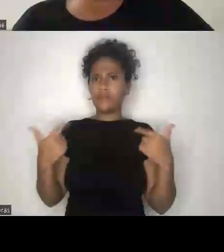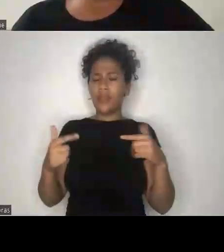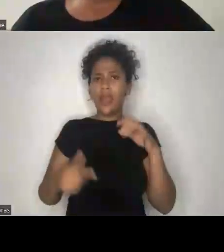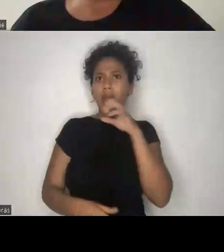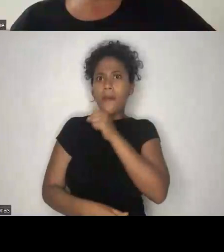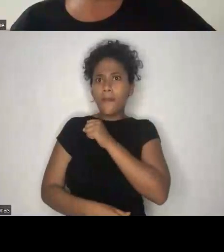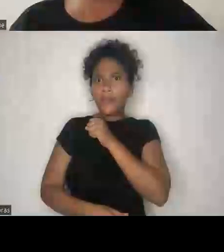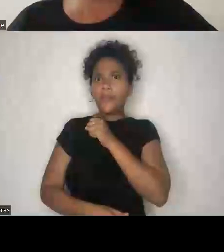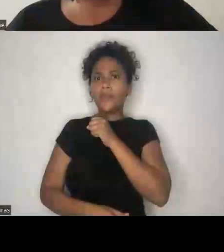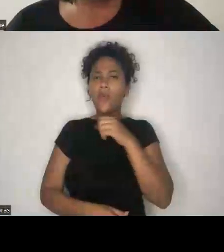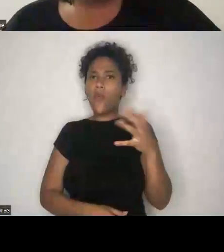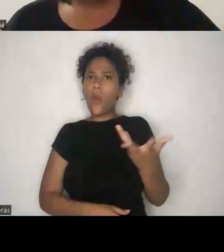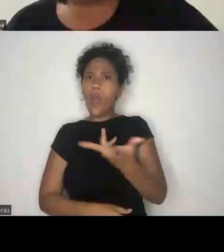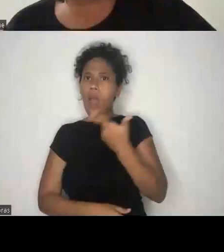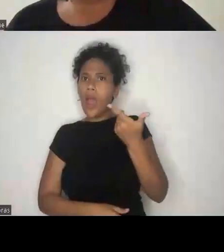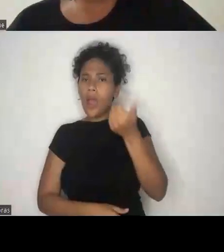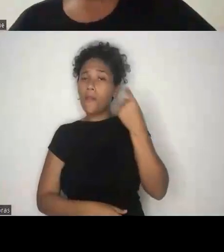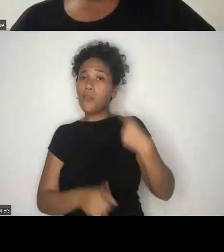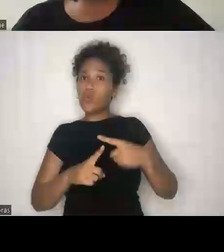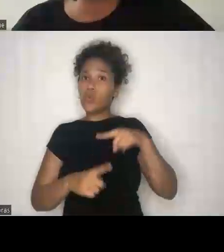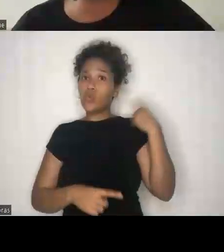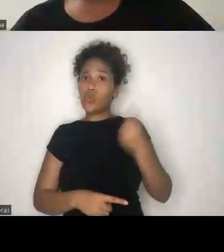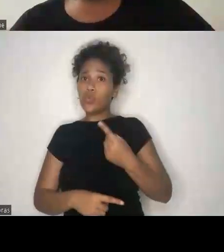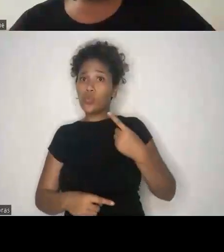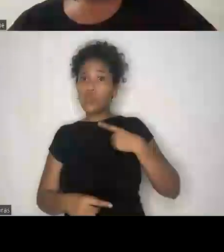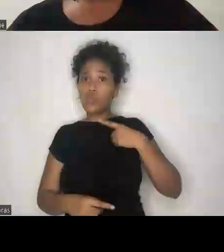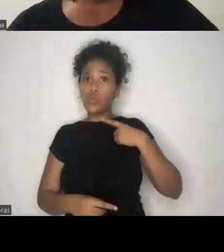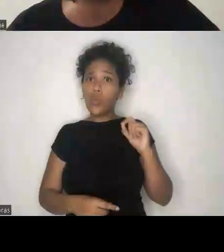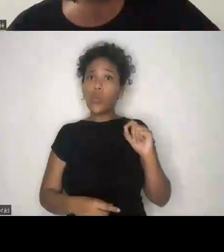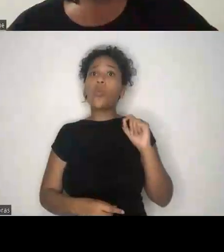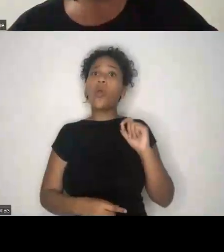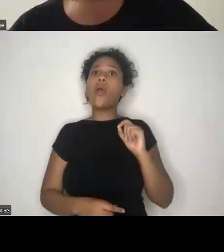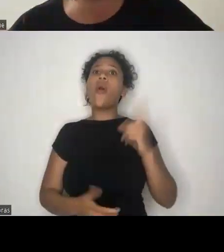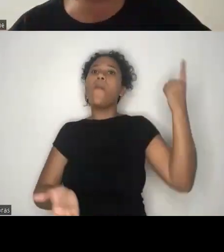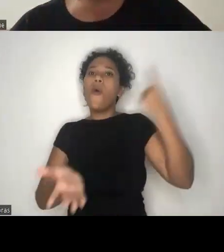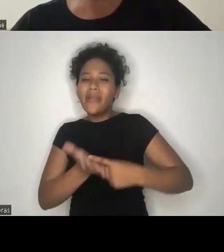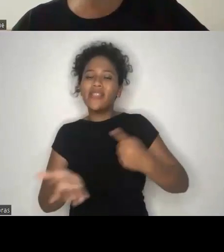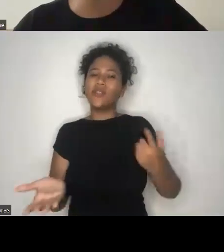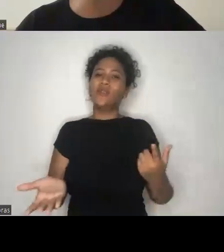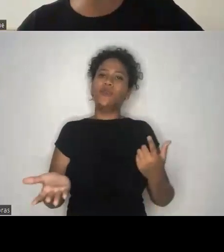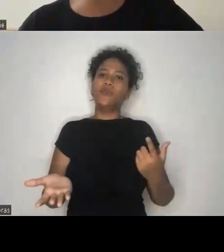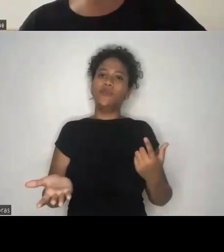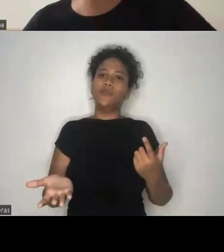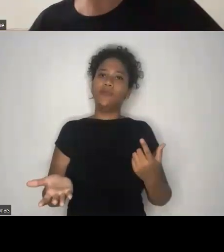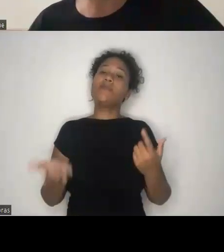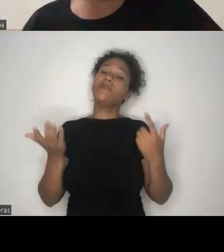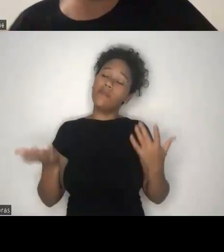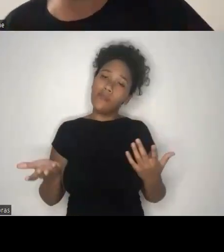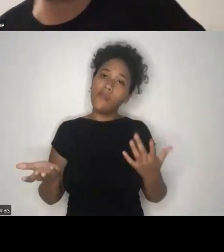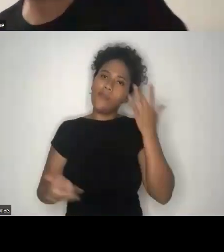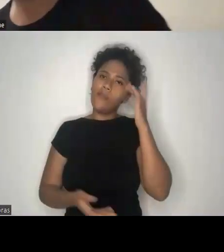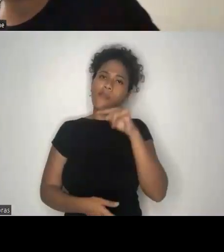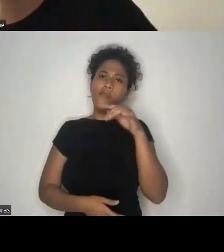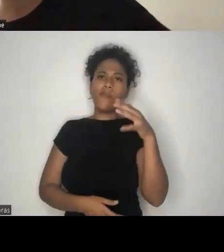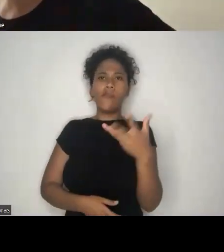tão alto É porque tá todo mundo mergulhado tá todo mundo tipo compromissado com a criação eu acho isso incrível